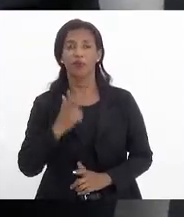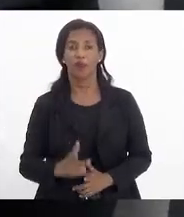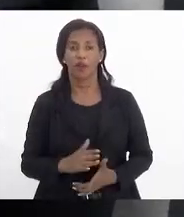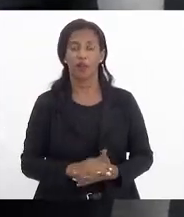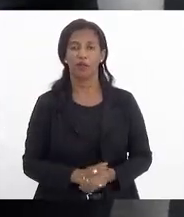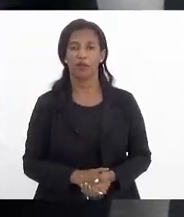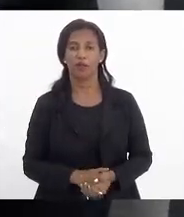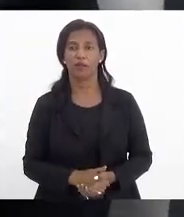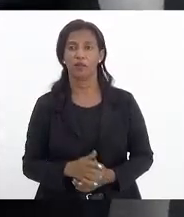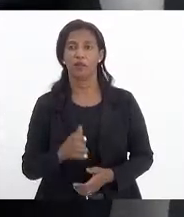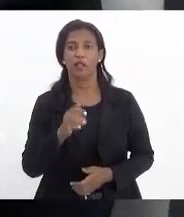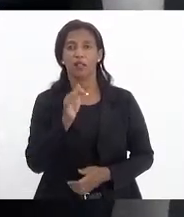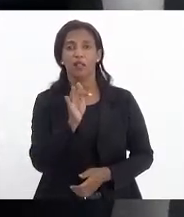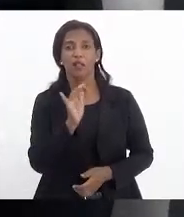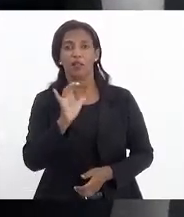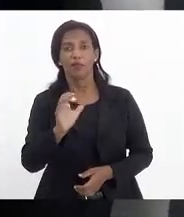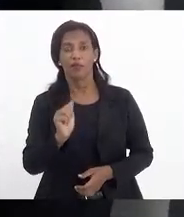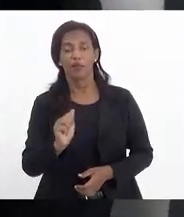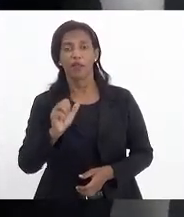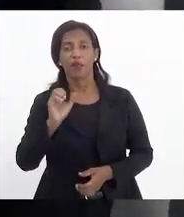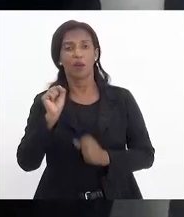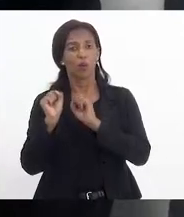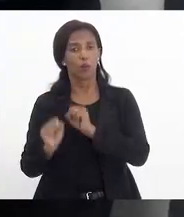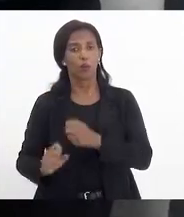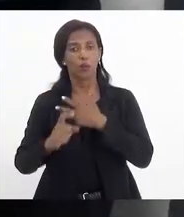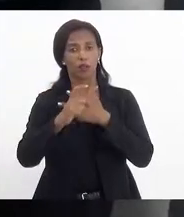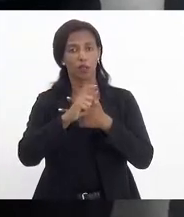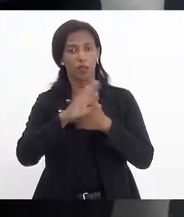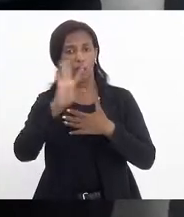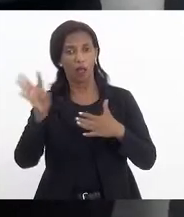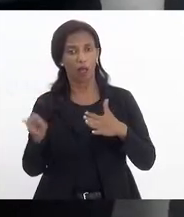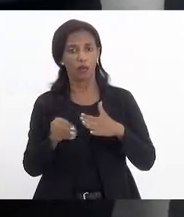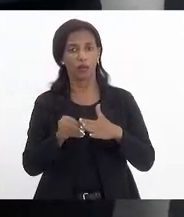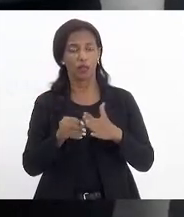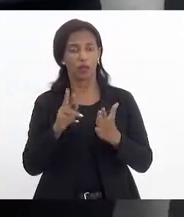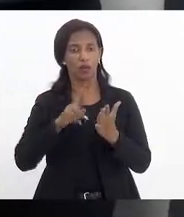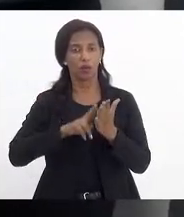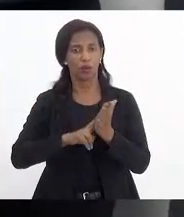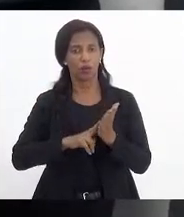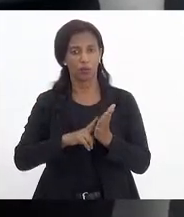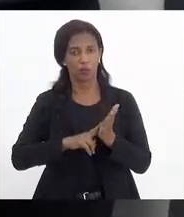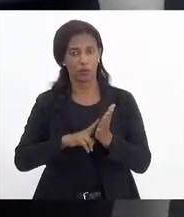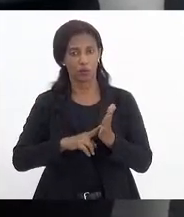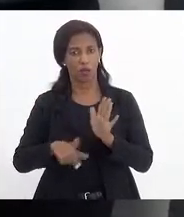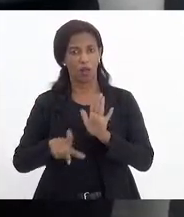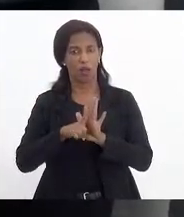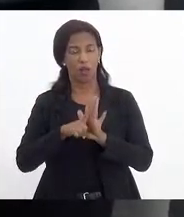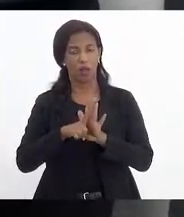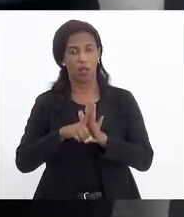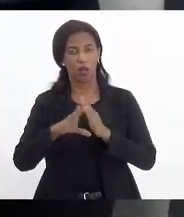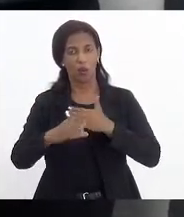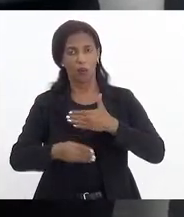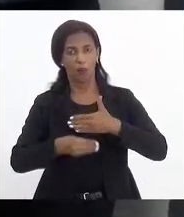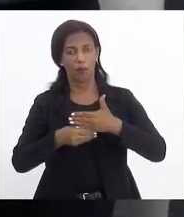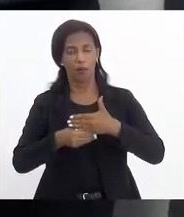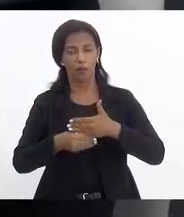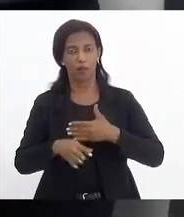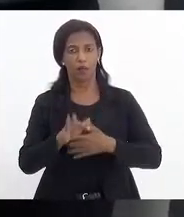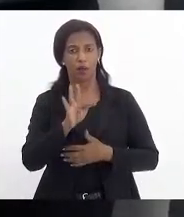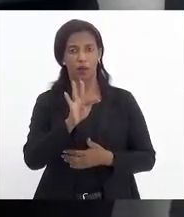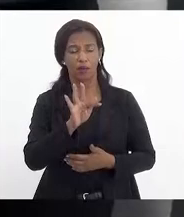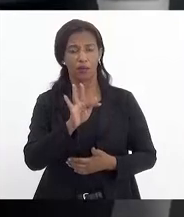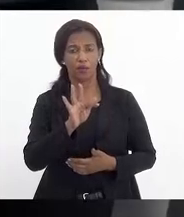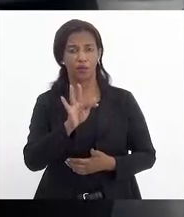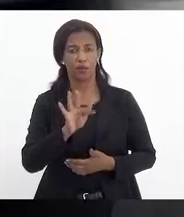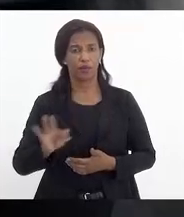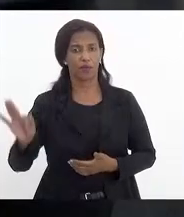que fica o Poder Executivo autorizado a aderir ao regime consoante a Lei Complementar Federal